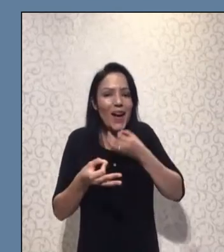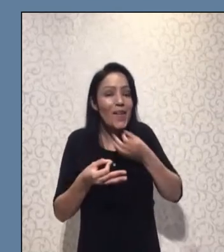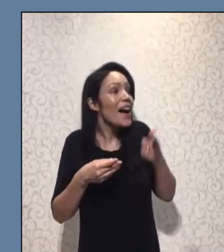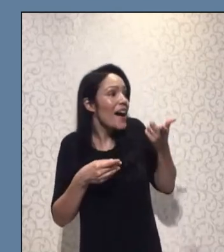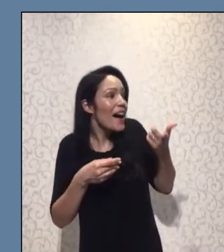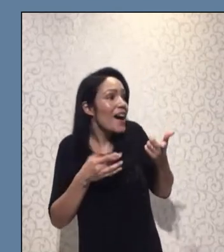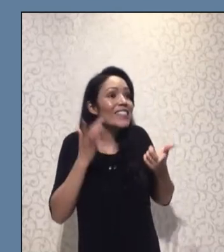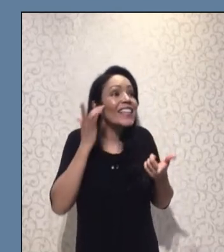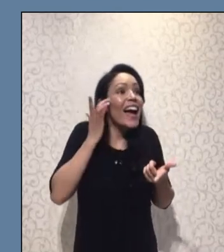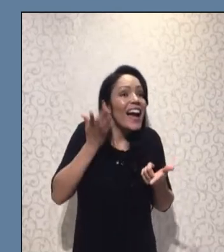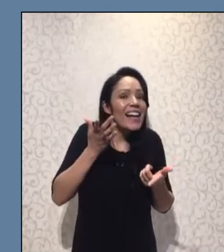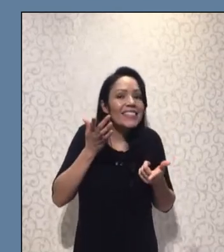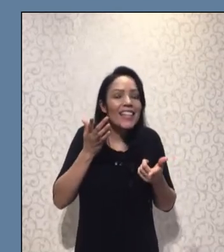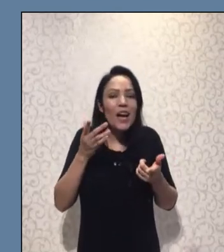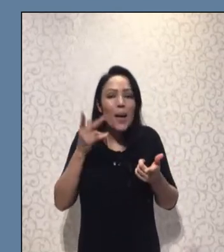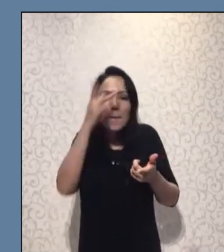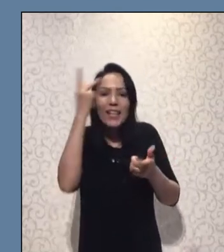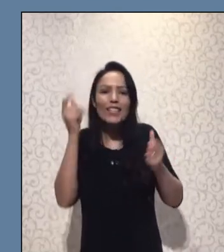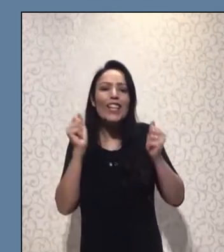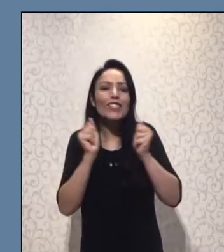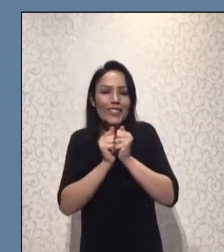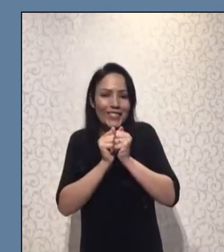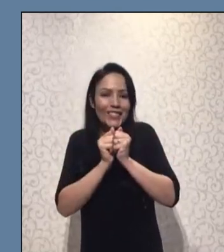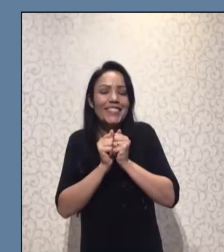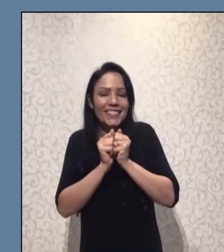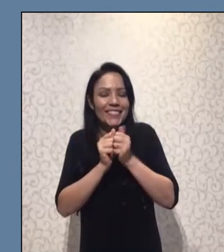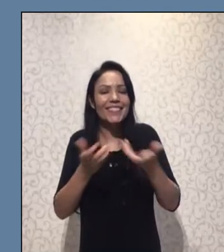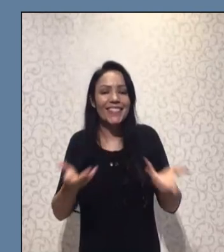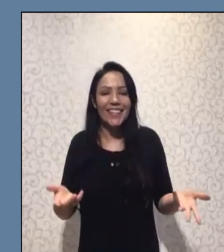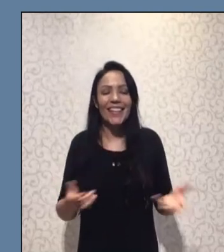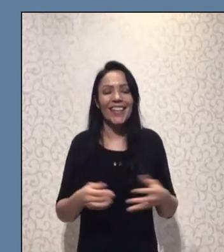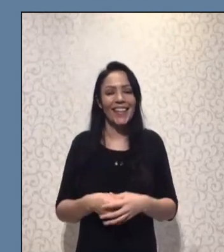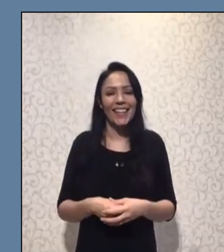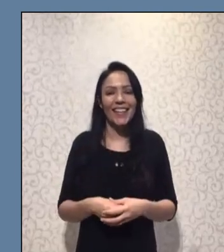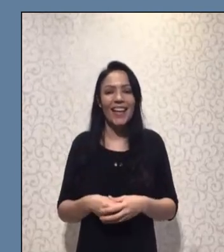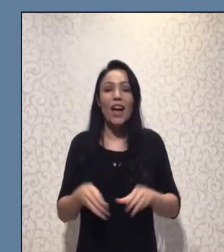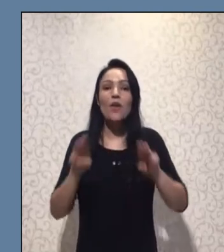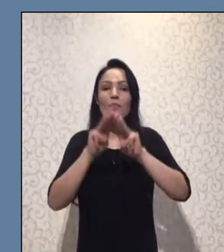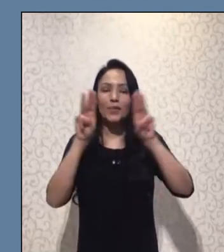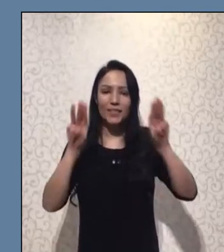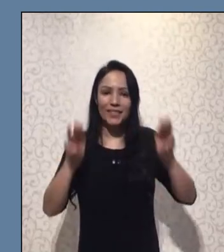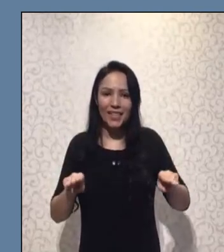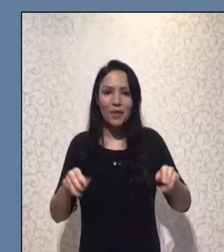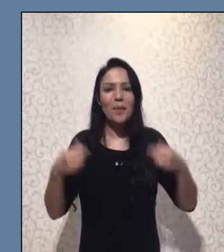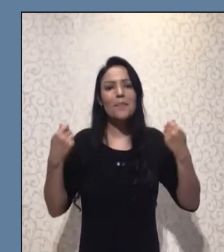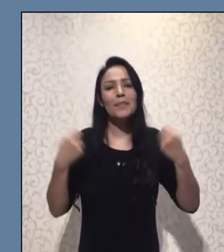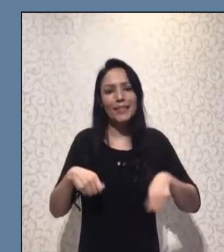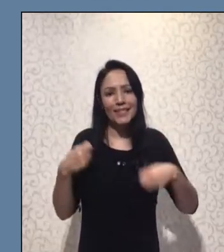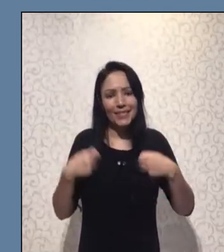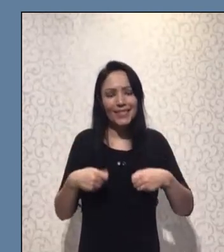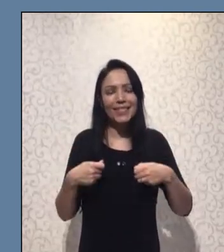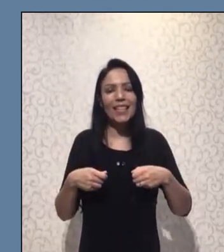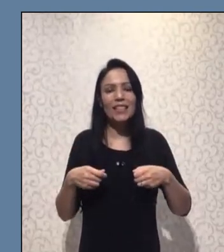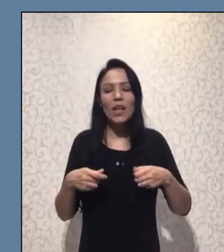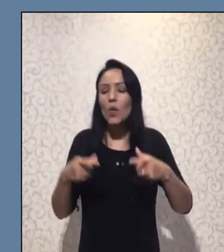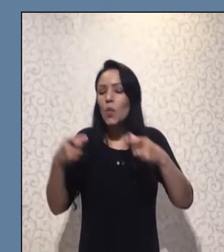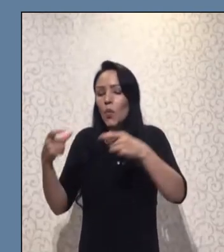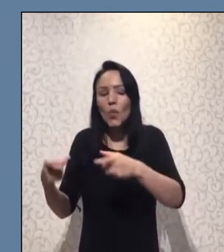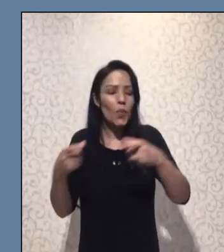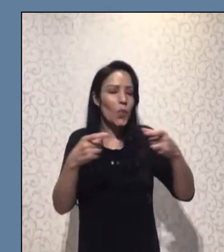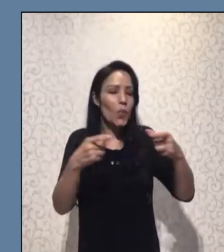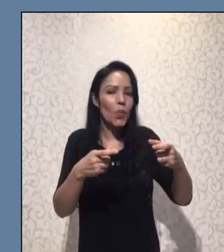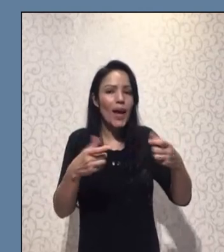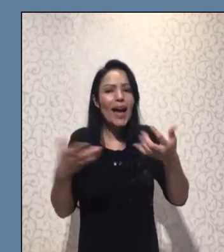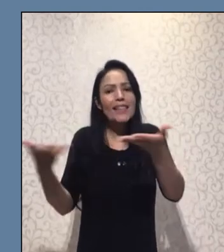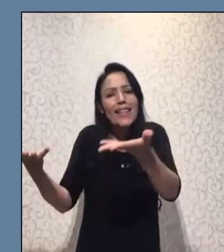né? Então, eu acho que os museus precisam ter suas áreas de acolhimento, não para uma programação